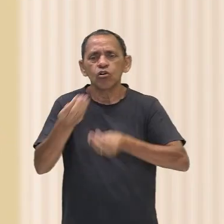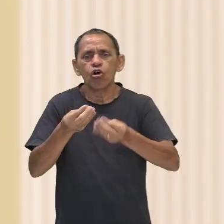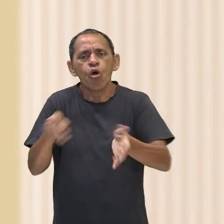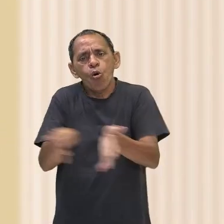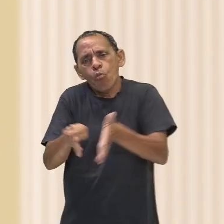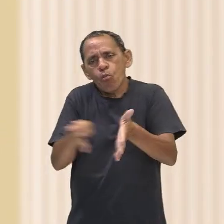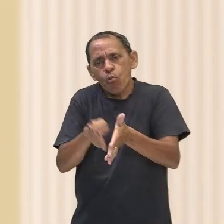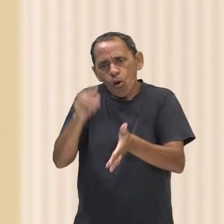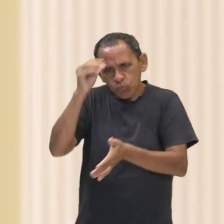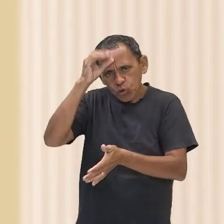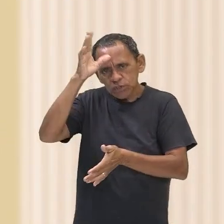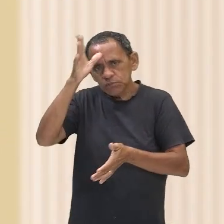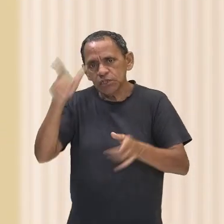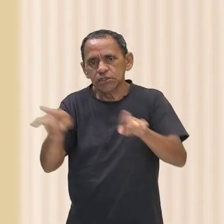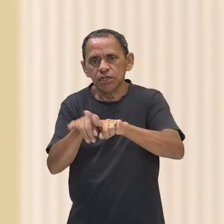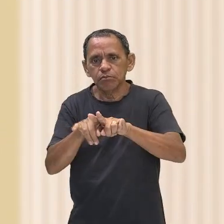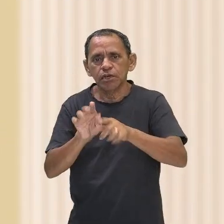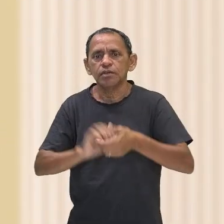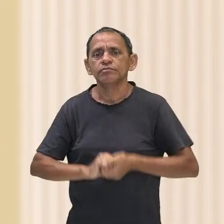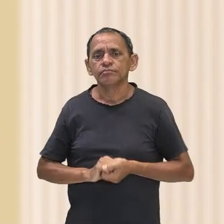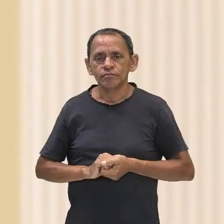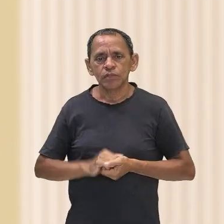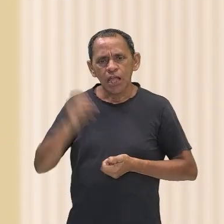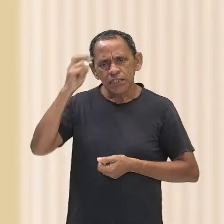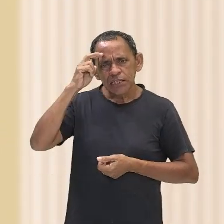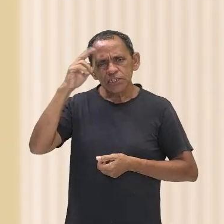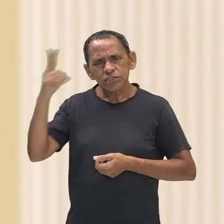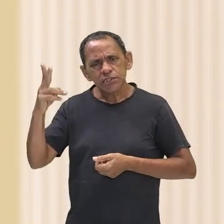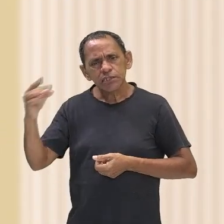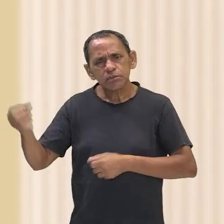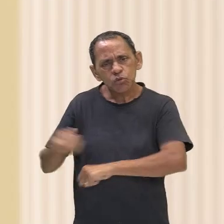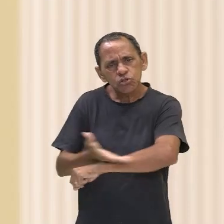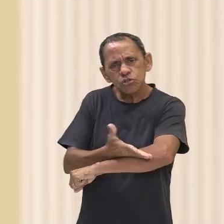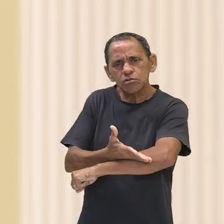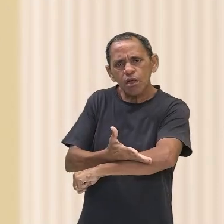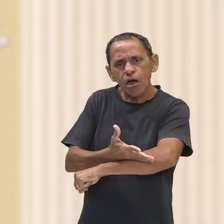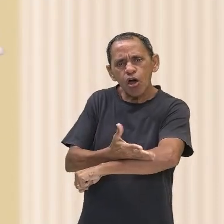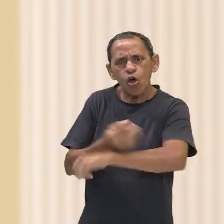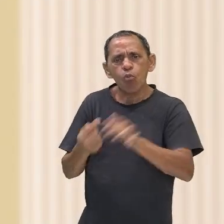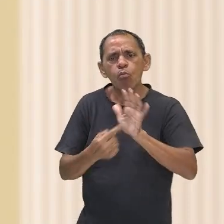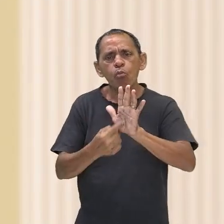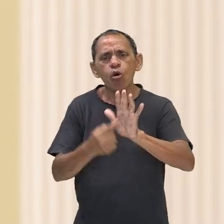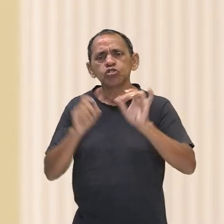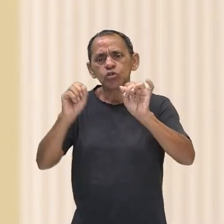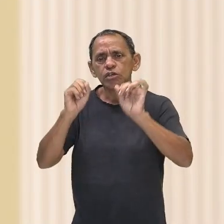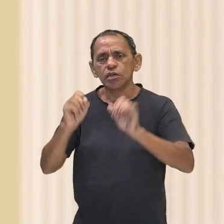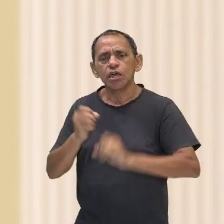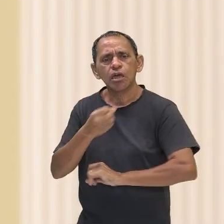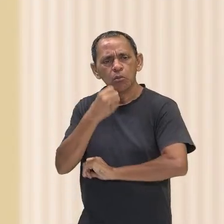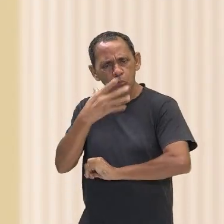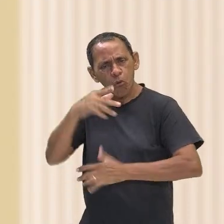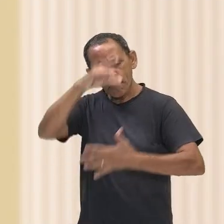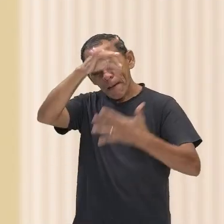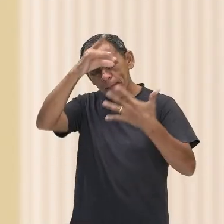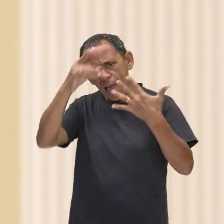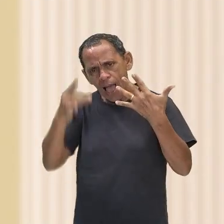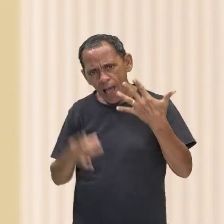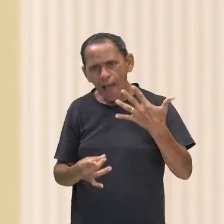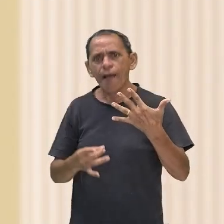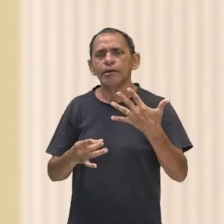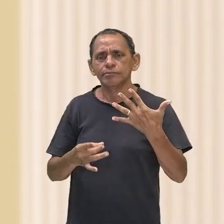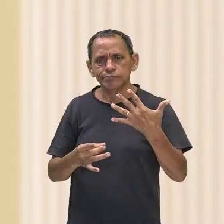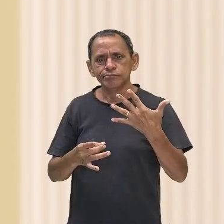próprio conhecimento. Então, ter inteligência emocional nos traz diversos benefícios, né, a fim